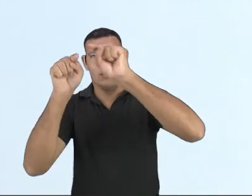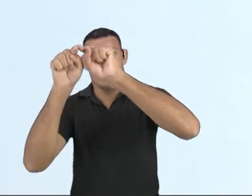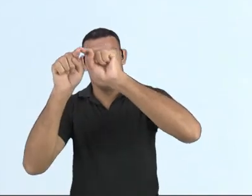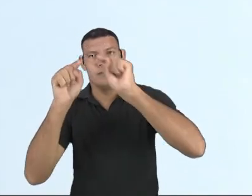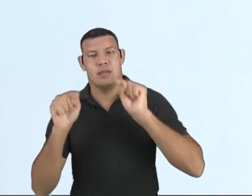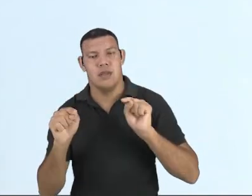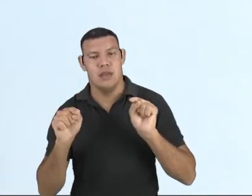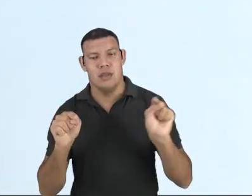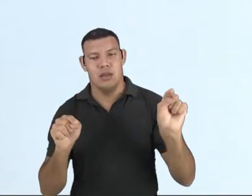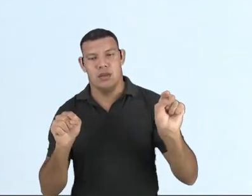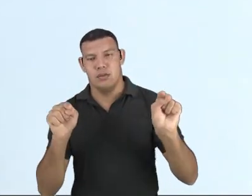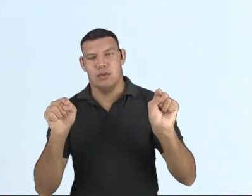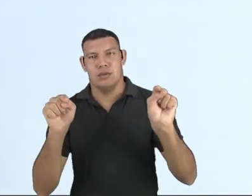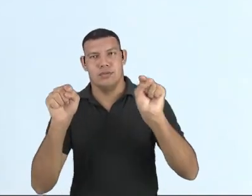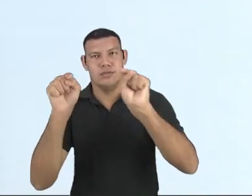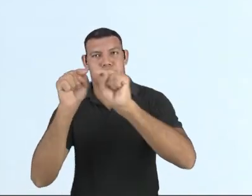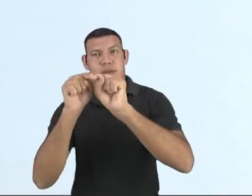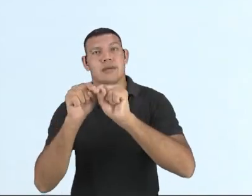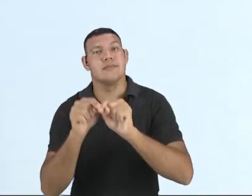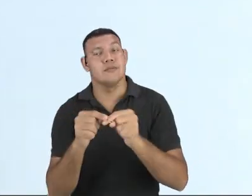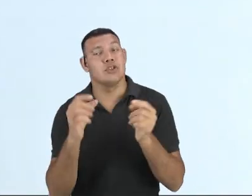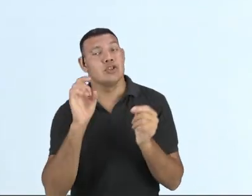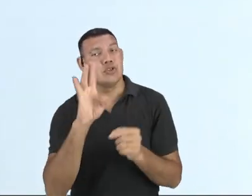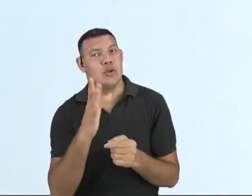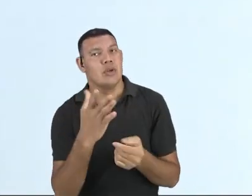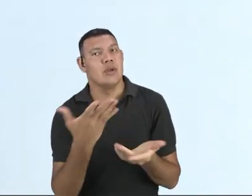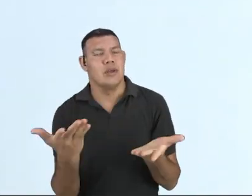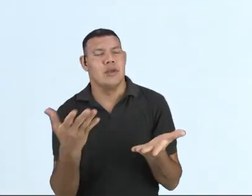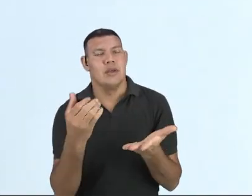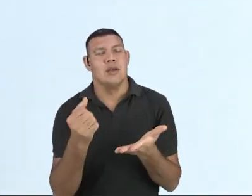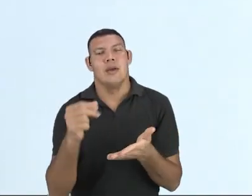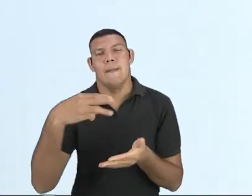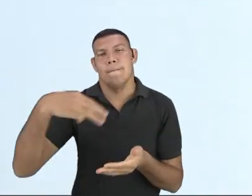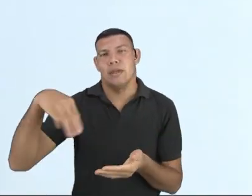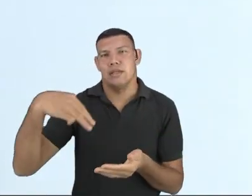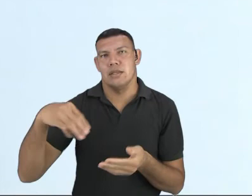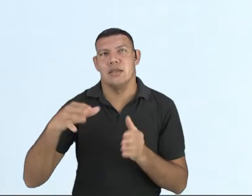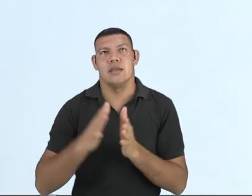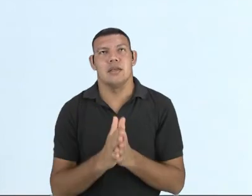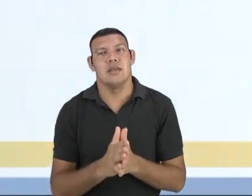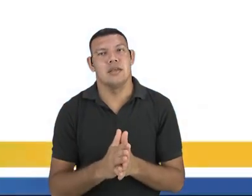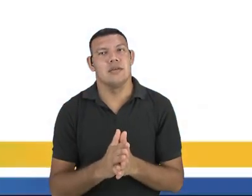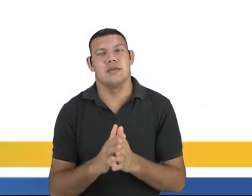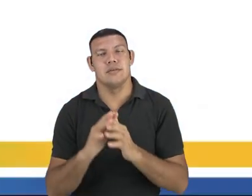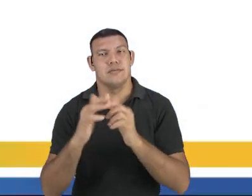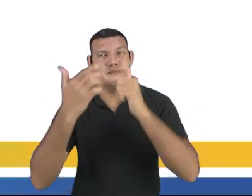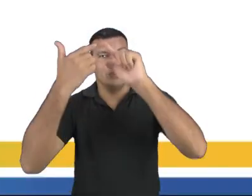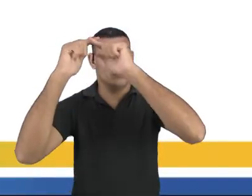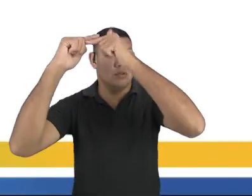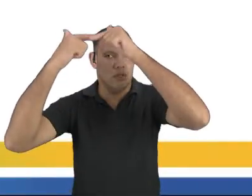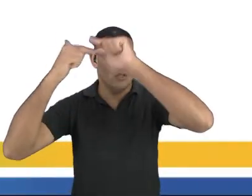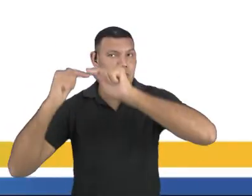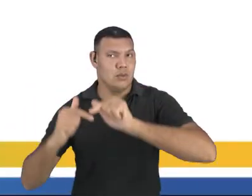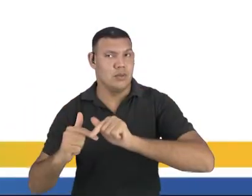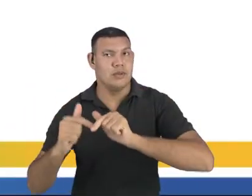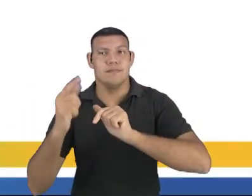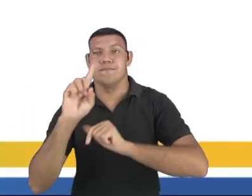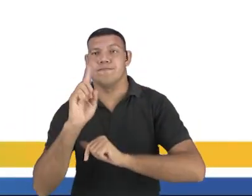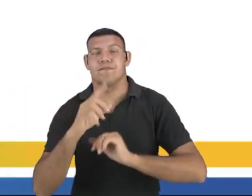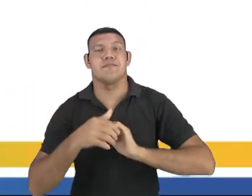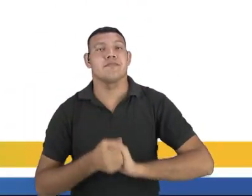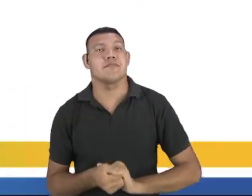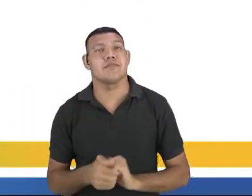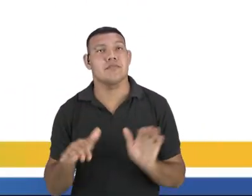representação aqui essas nós estamos na paz Ok algébrica ainda não lá geométrico 11 prosseguir aqui